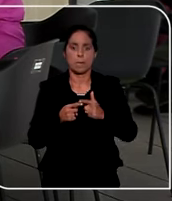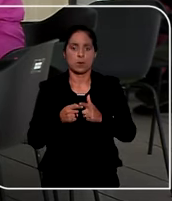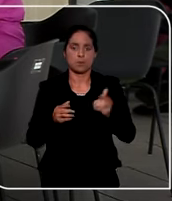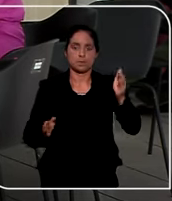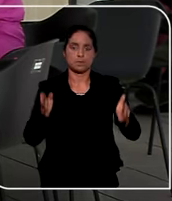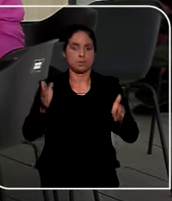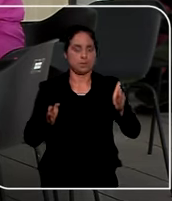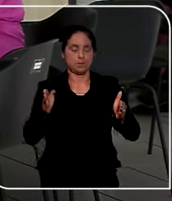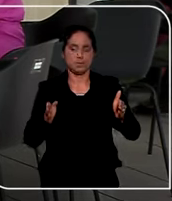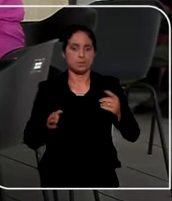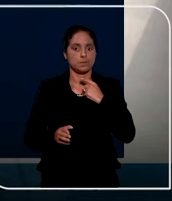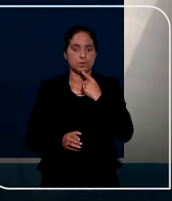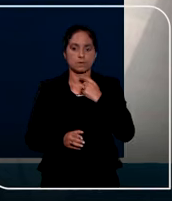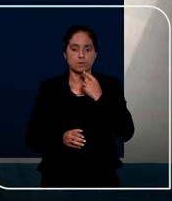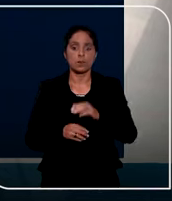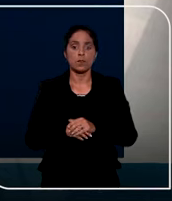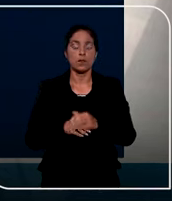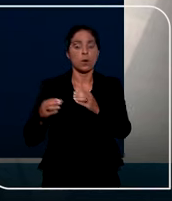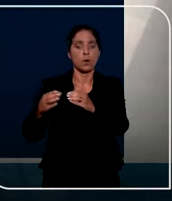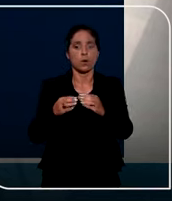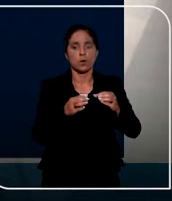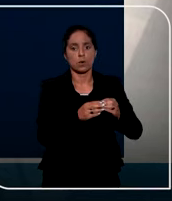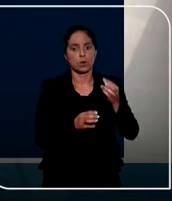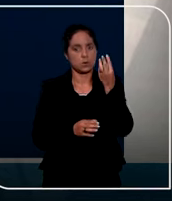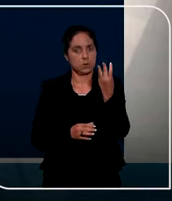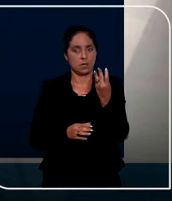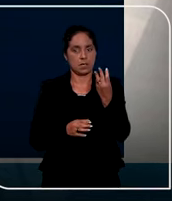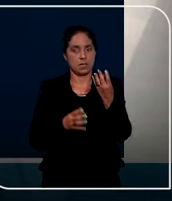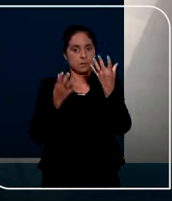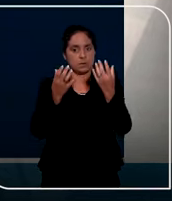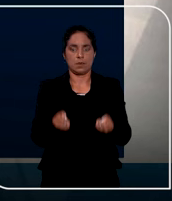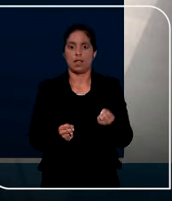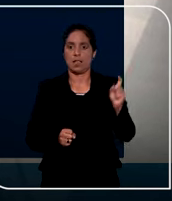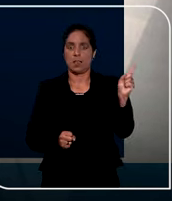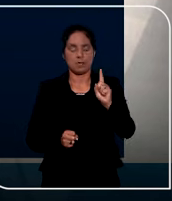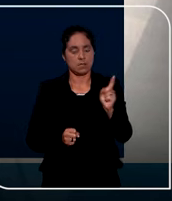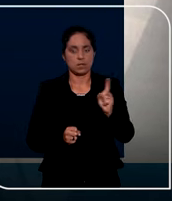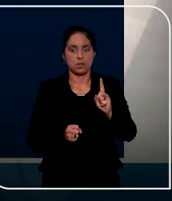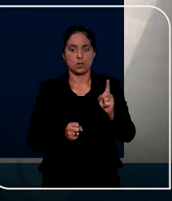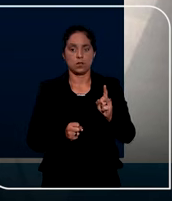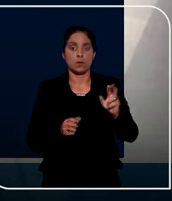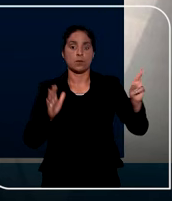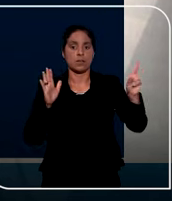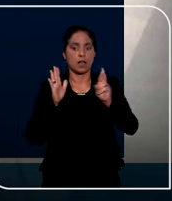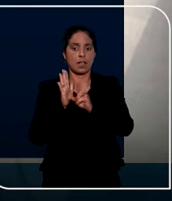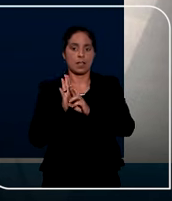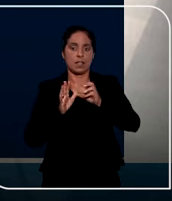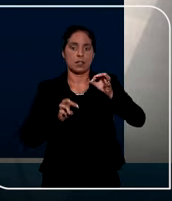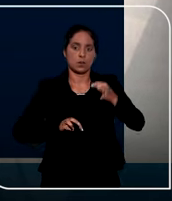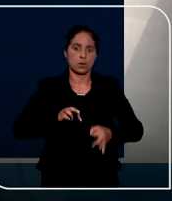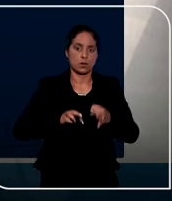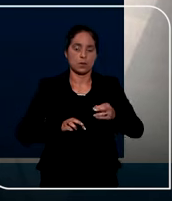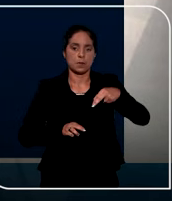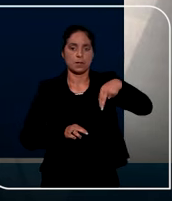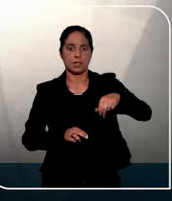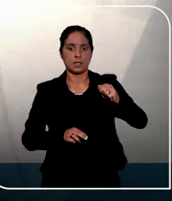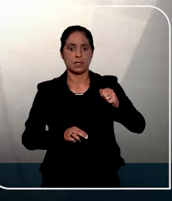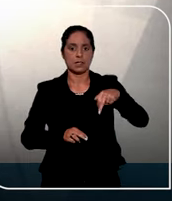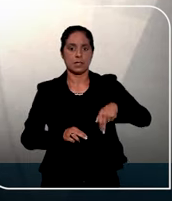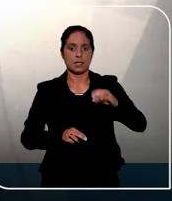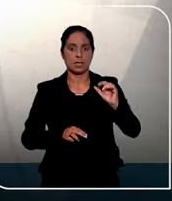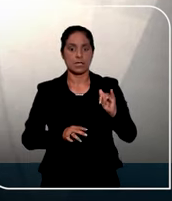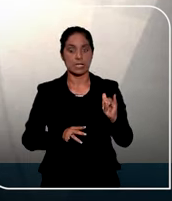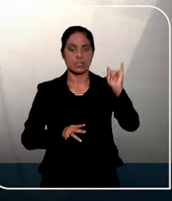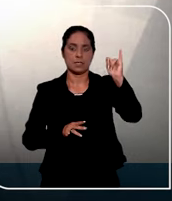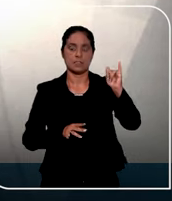intransmissibilidade da ação o colegiado da terceira turma negou o provimento ao recurso a relatora ministra Nanci Andri